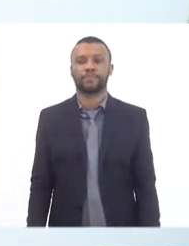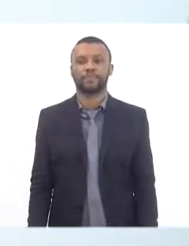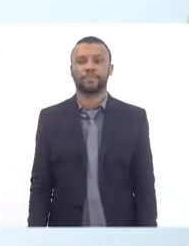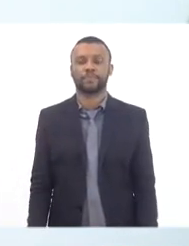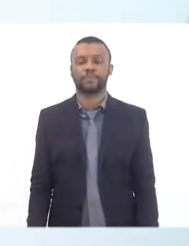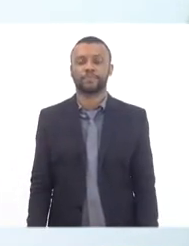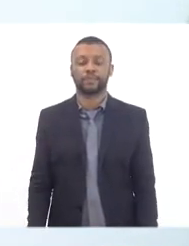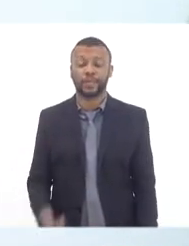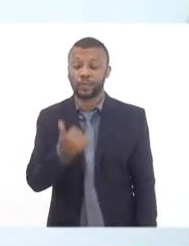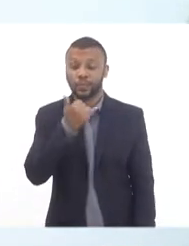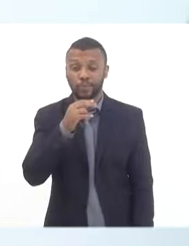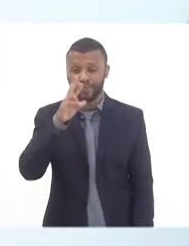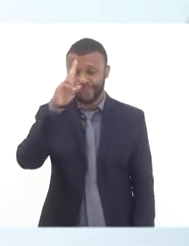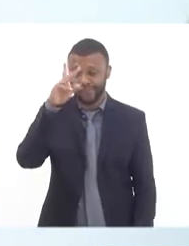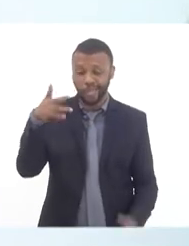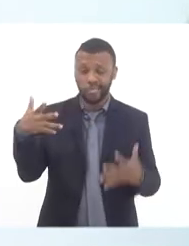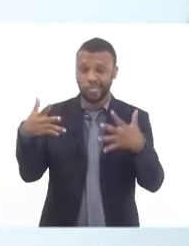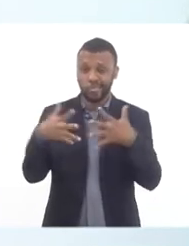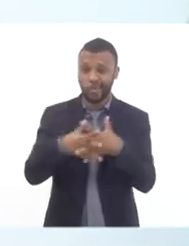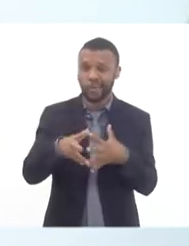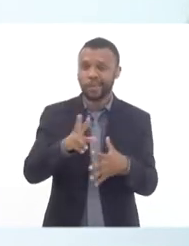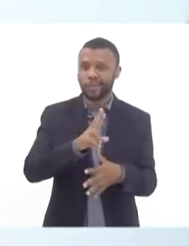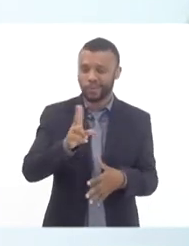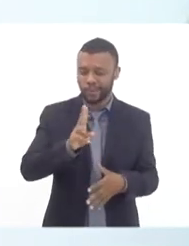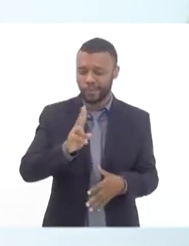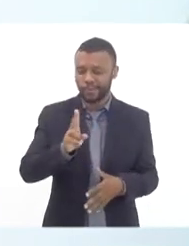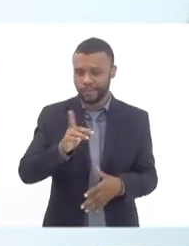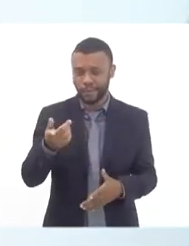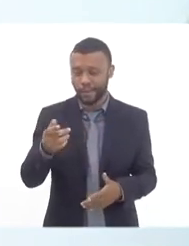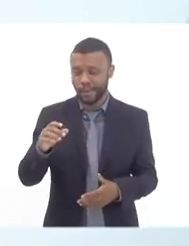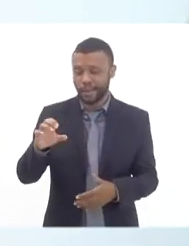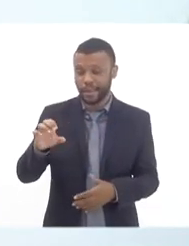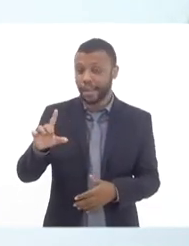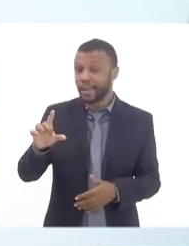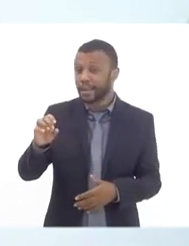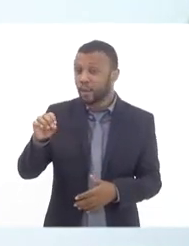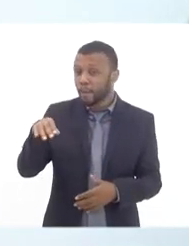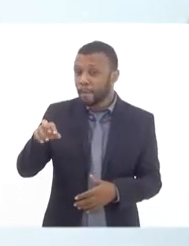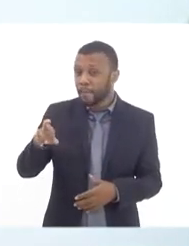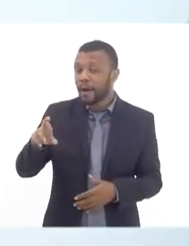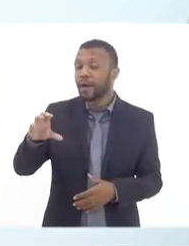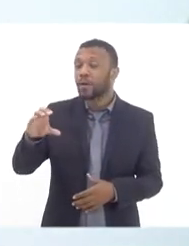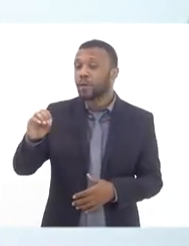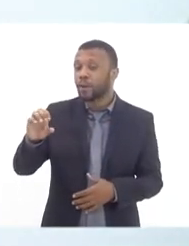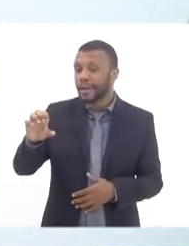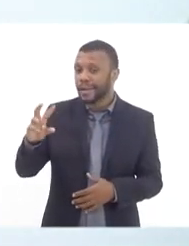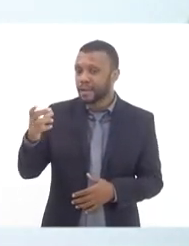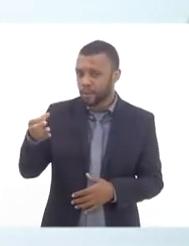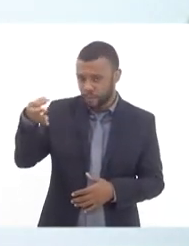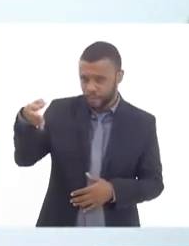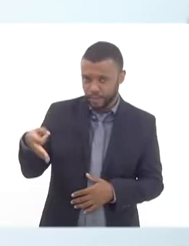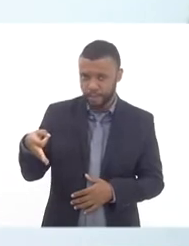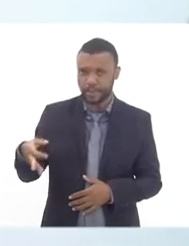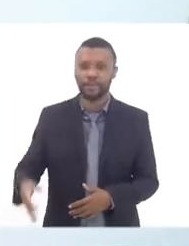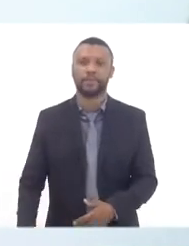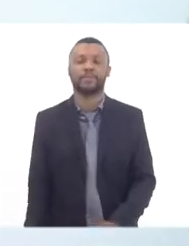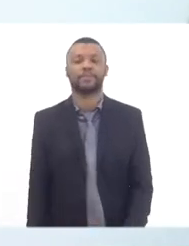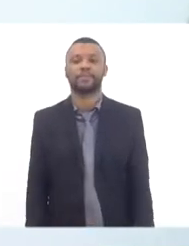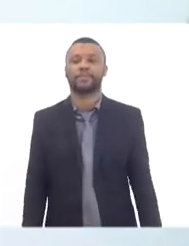Eliomar Coelho, perdão. Sem problema. Mais autoridade.